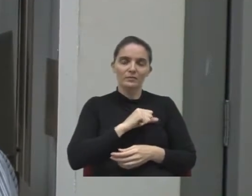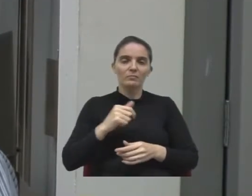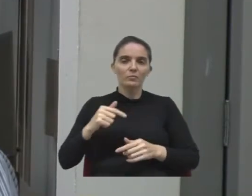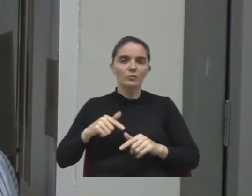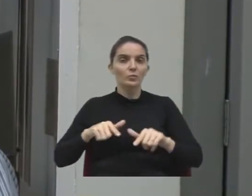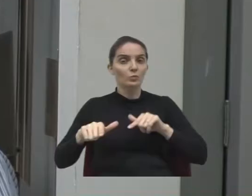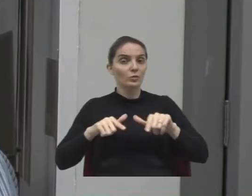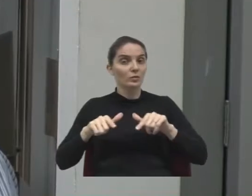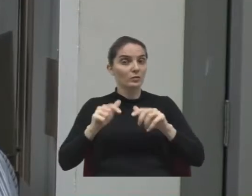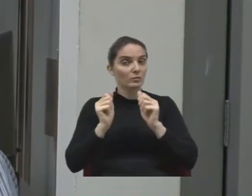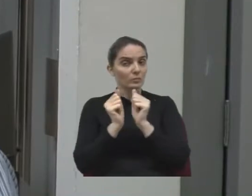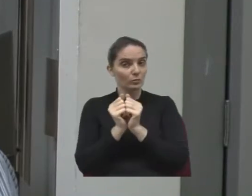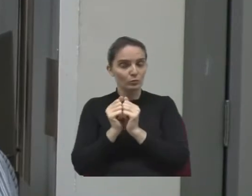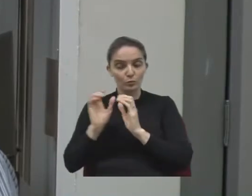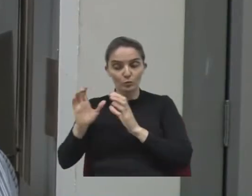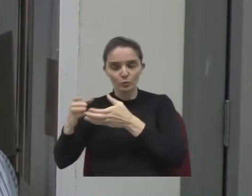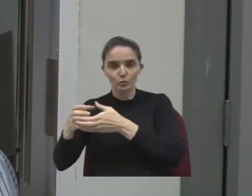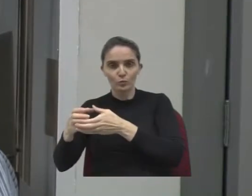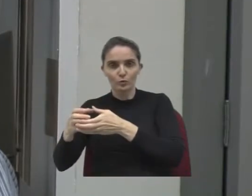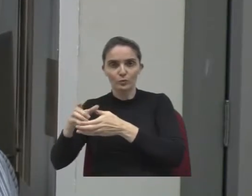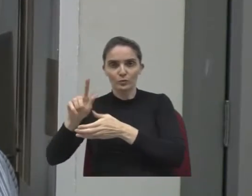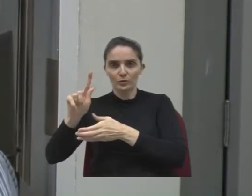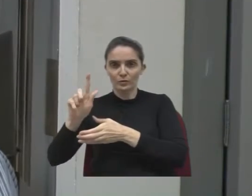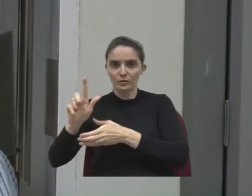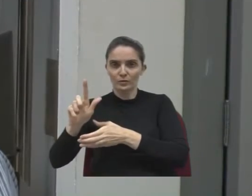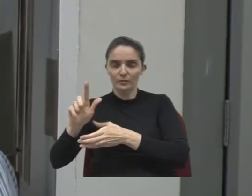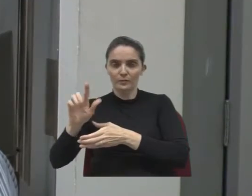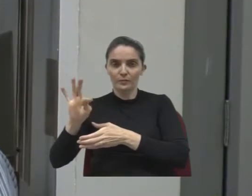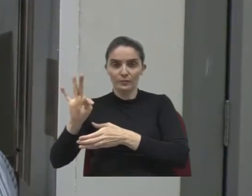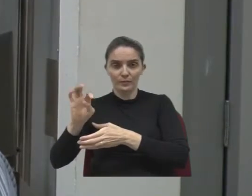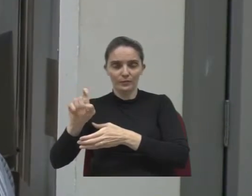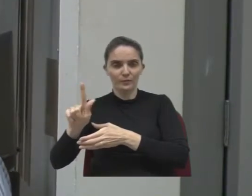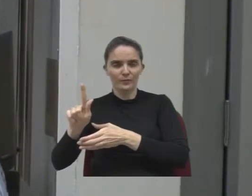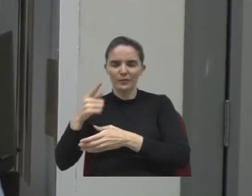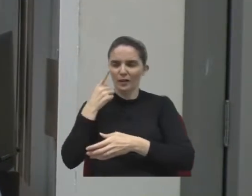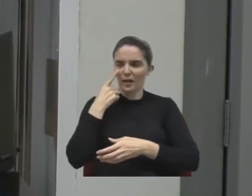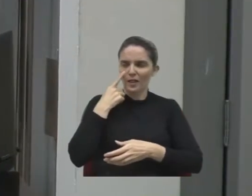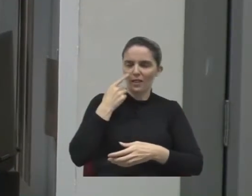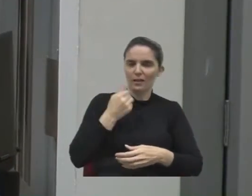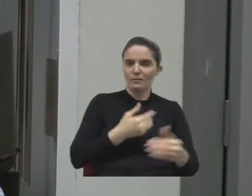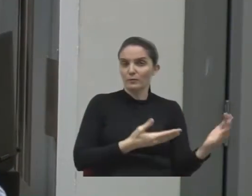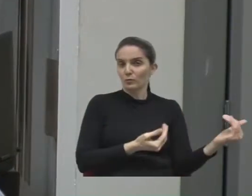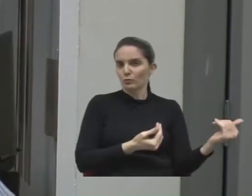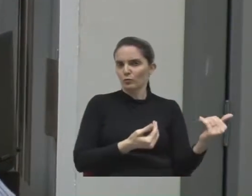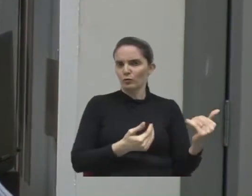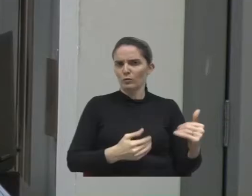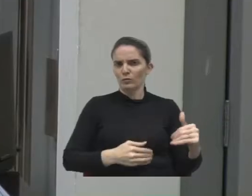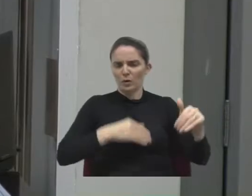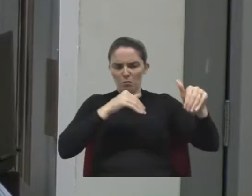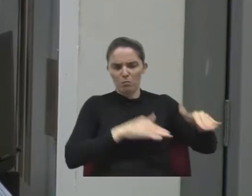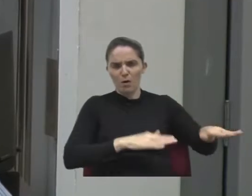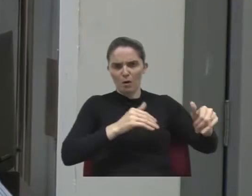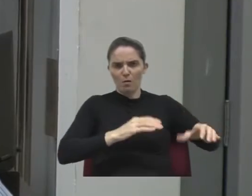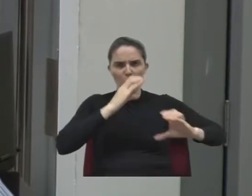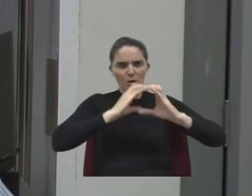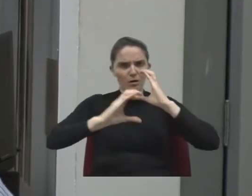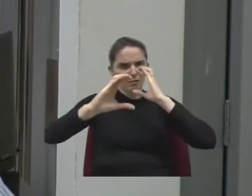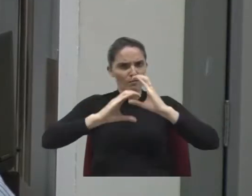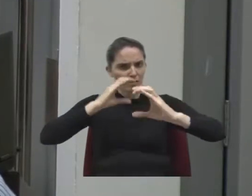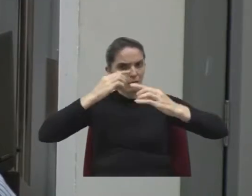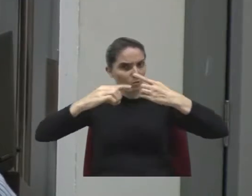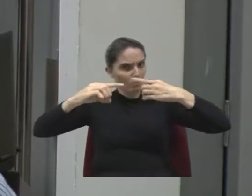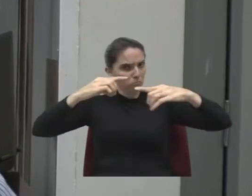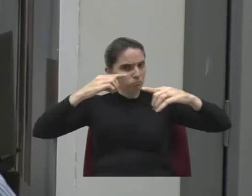quando eu vejo assim, aqueles meninos com cara de meninos, servindo a pátria, cantando aqueles hinos, a gente acha assim